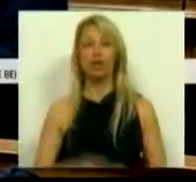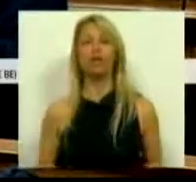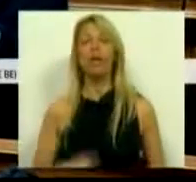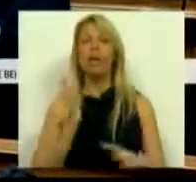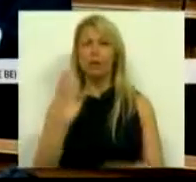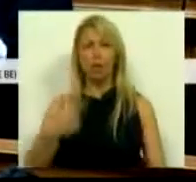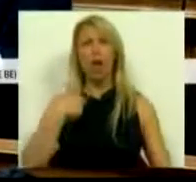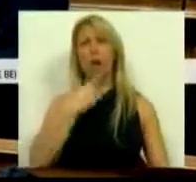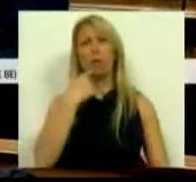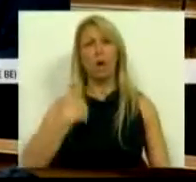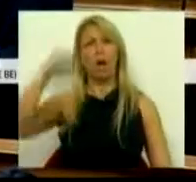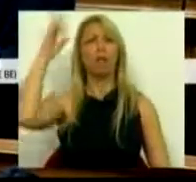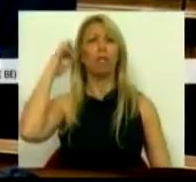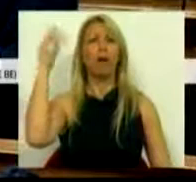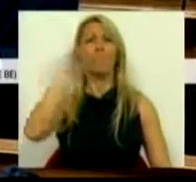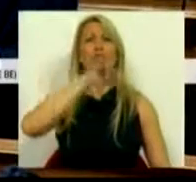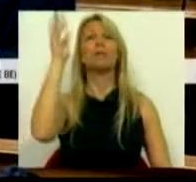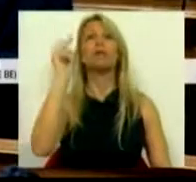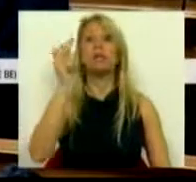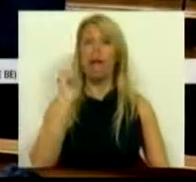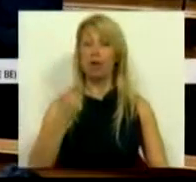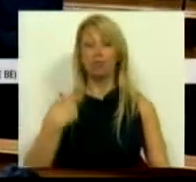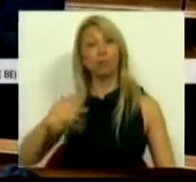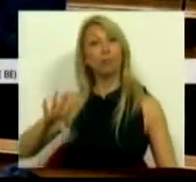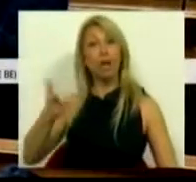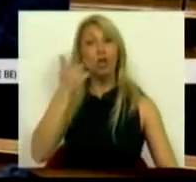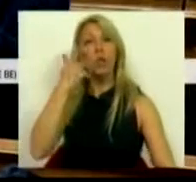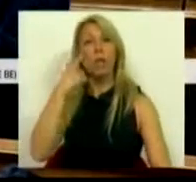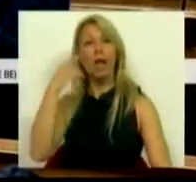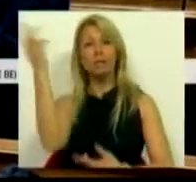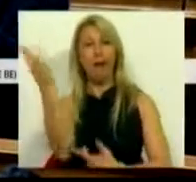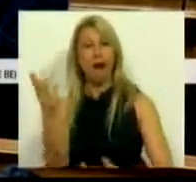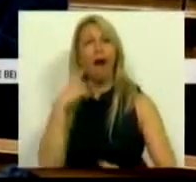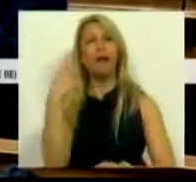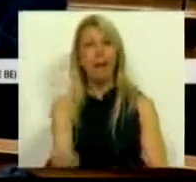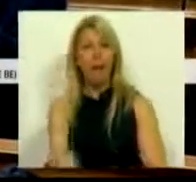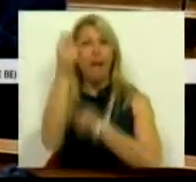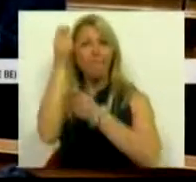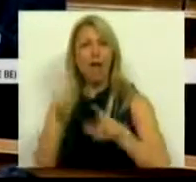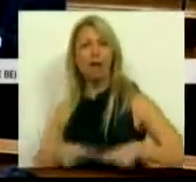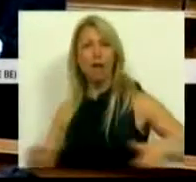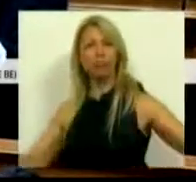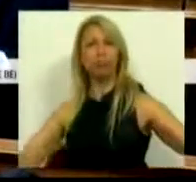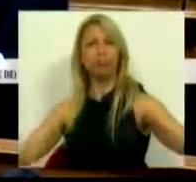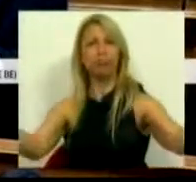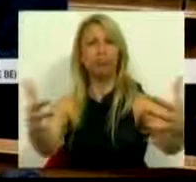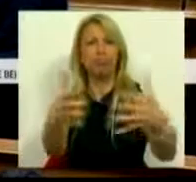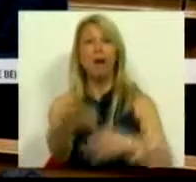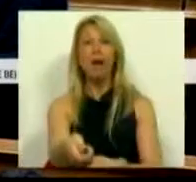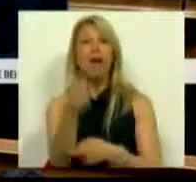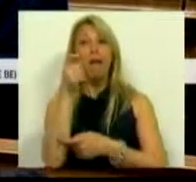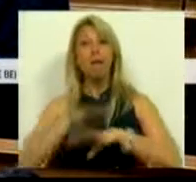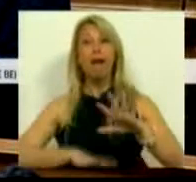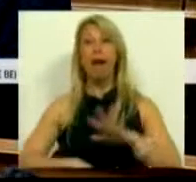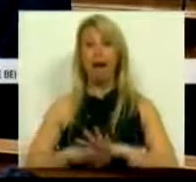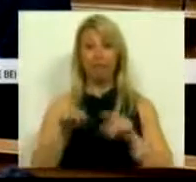200 anos que o nosso país reconhece a arte de Chávega como uma arte de pesca de cerco, a qual tem como características ser manobrada